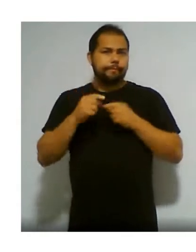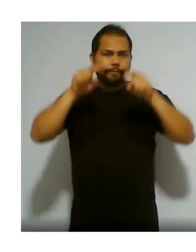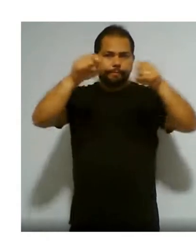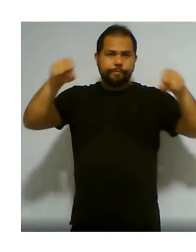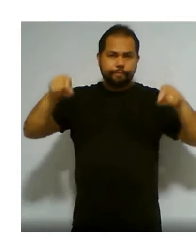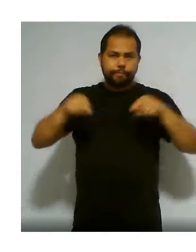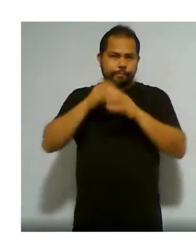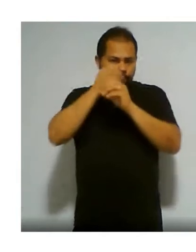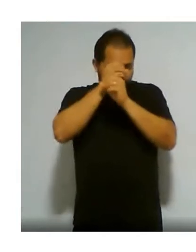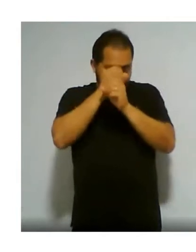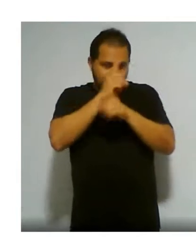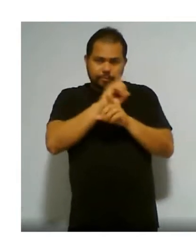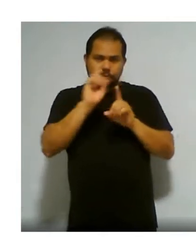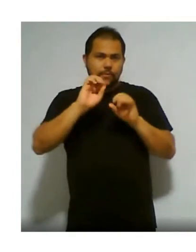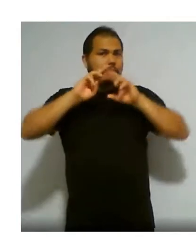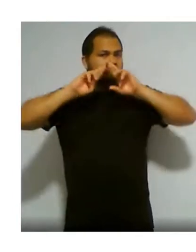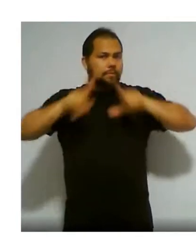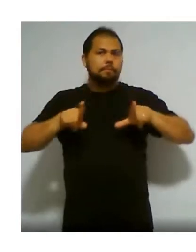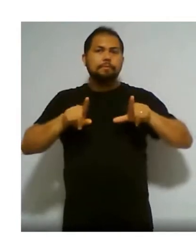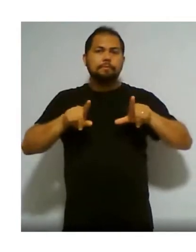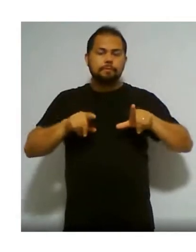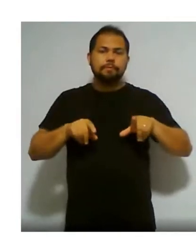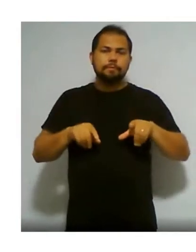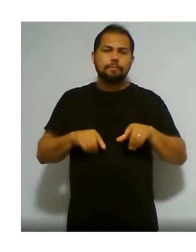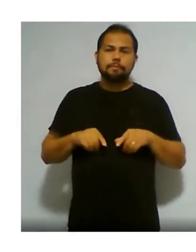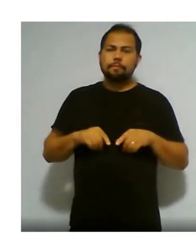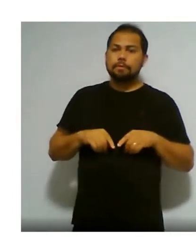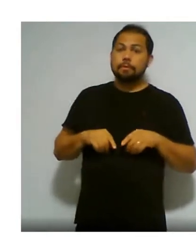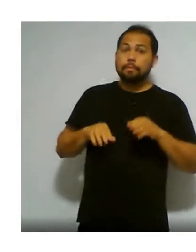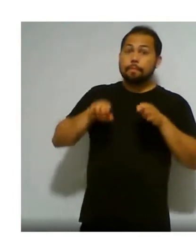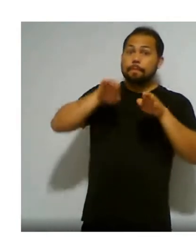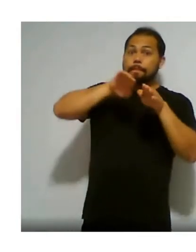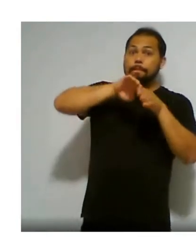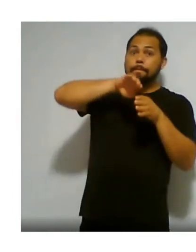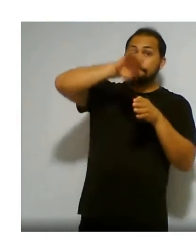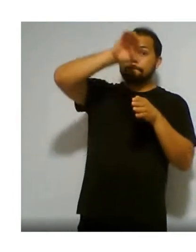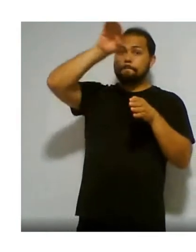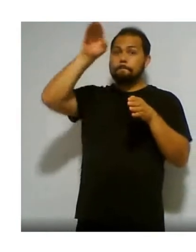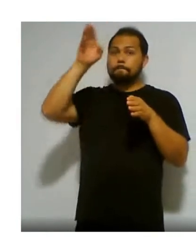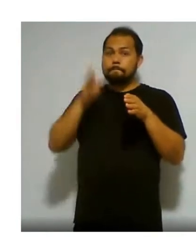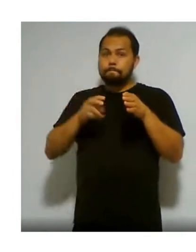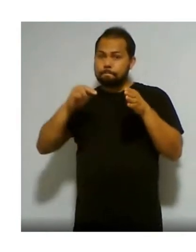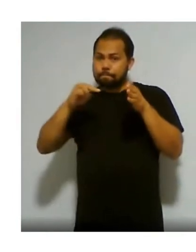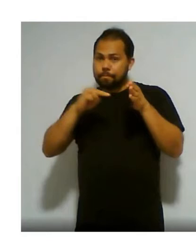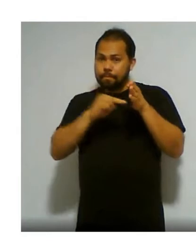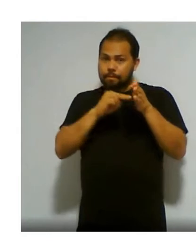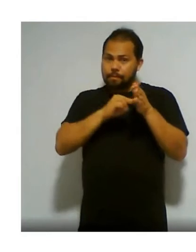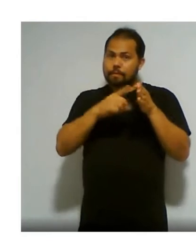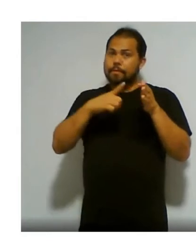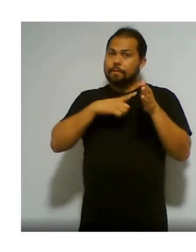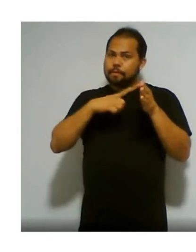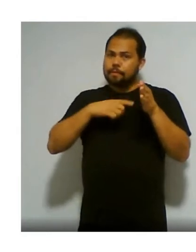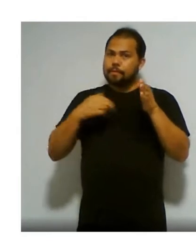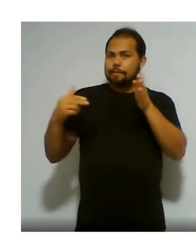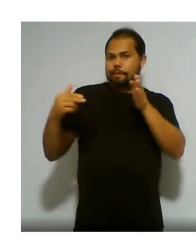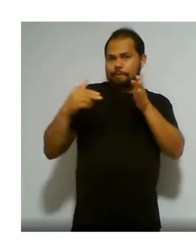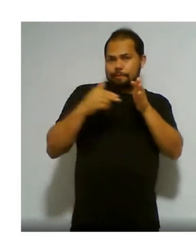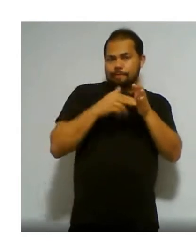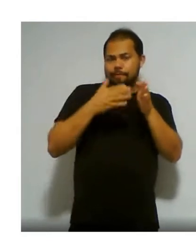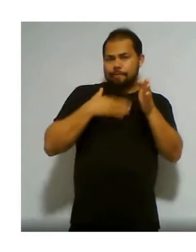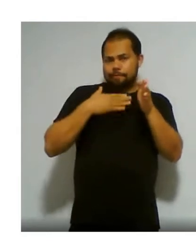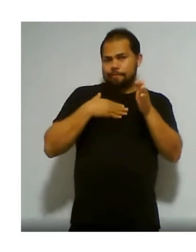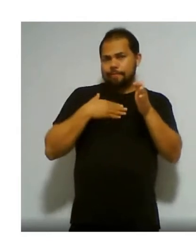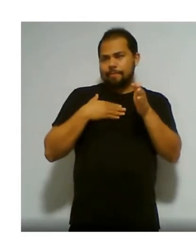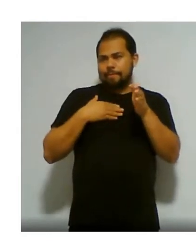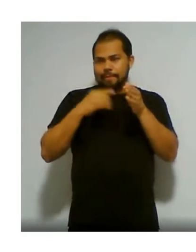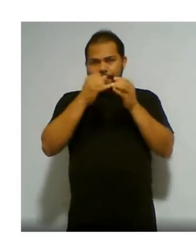cada canto. A porta USB que tem na frente do meu gabinete vem um cabo bonitinho que termina numa pontinha amarela